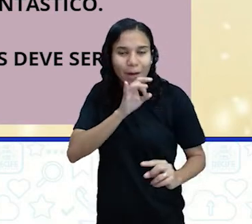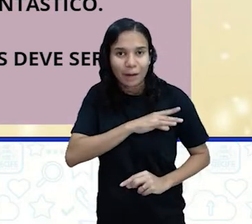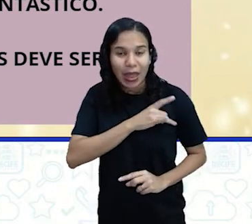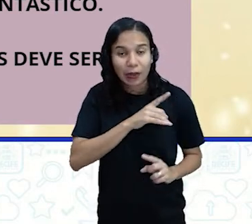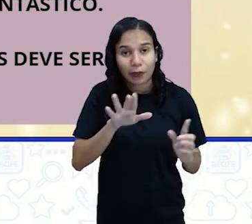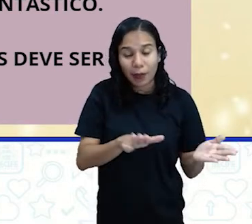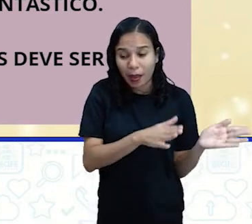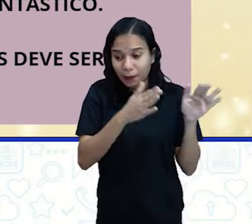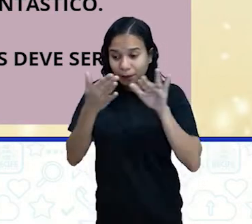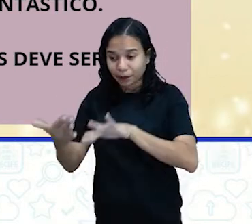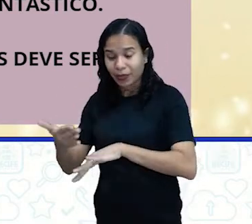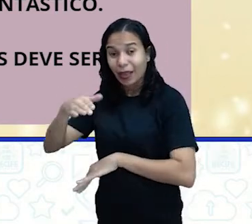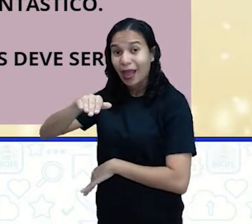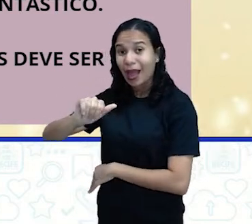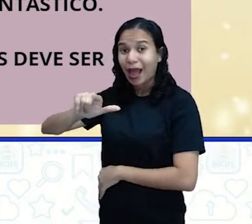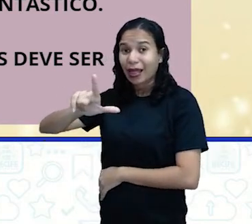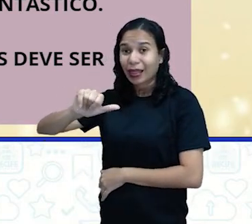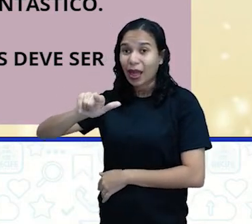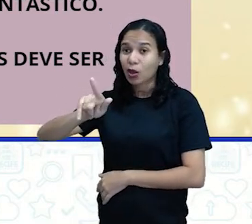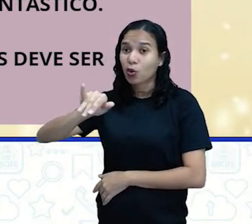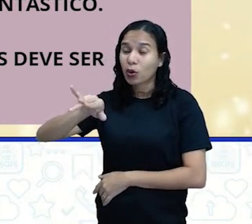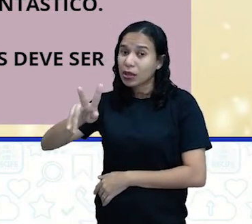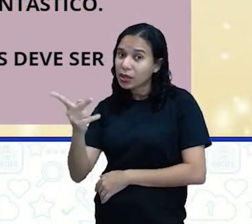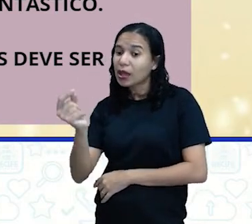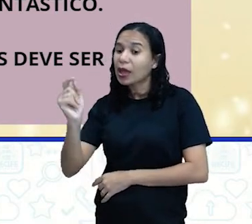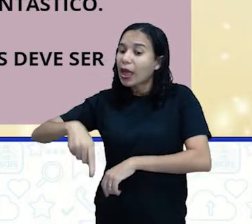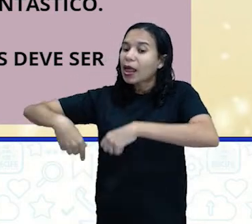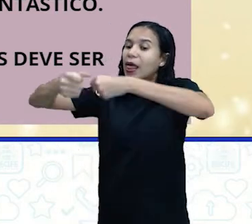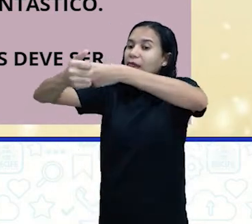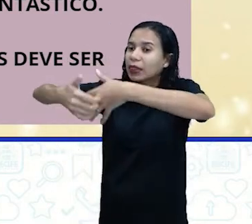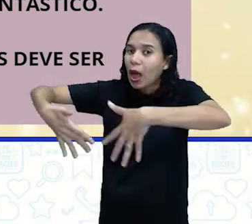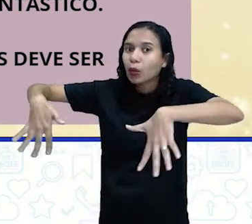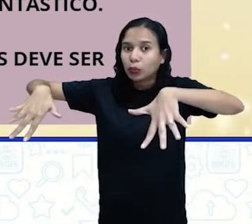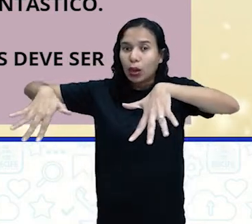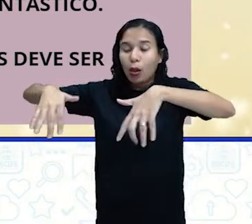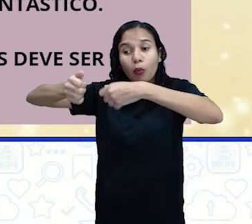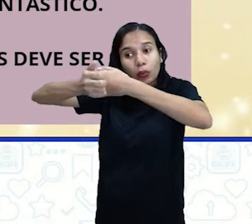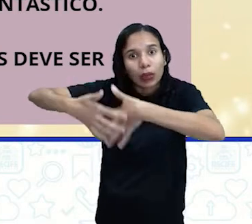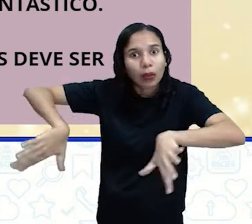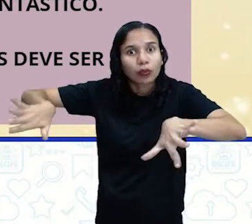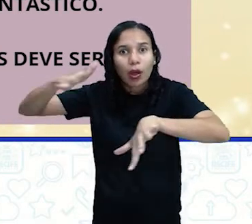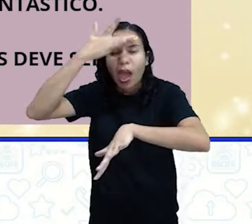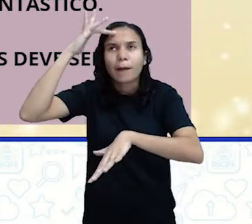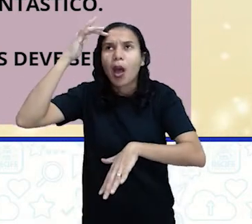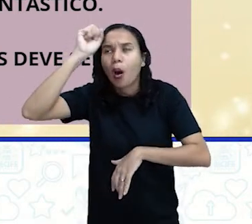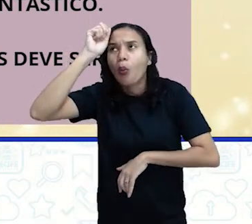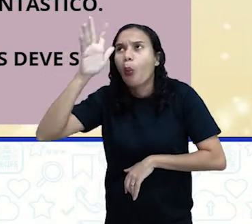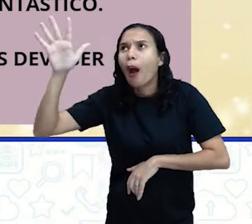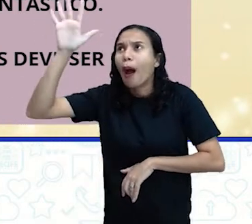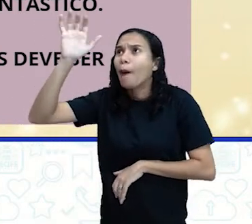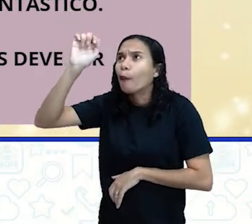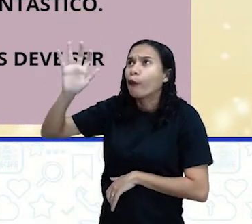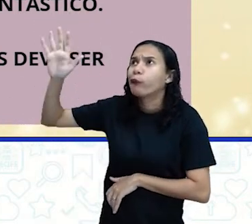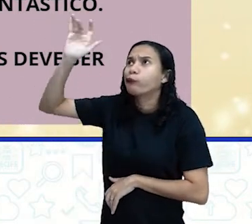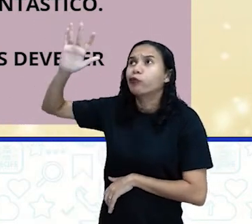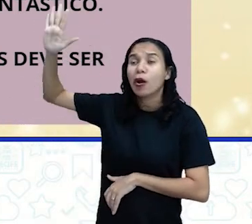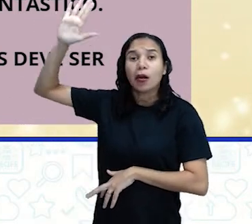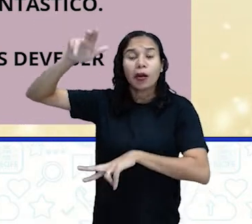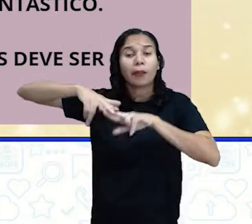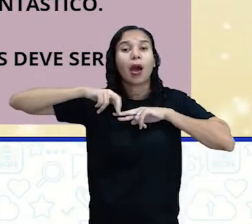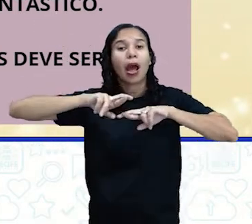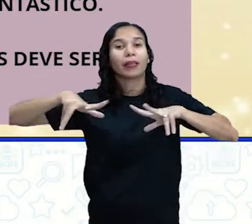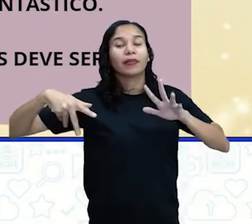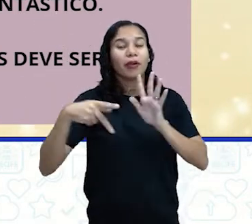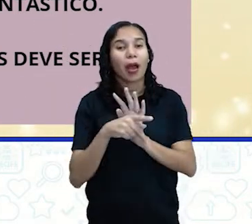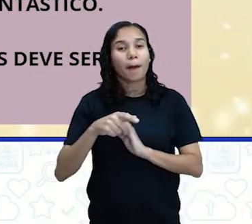Na verdade, um evento natural que tomou ares sobrenatural e fantástico. E a diferença de